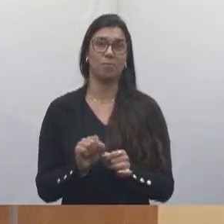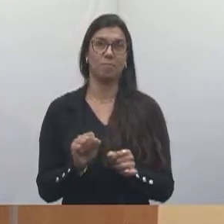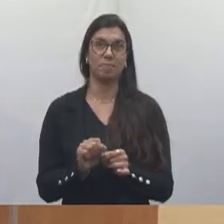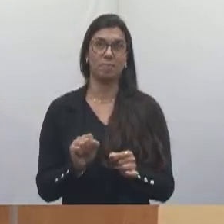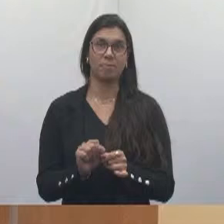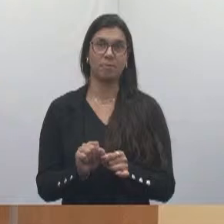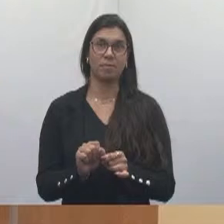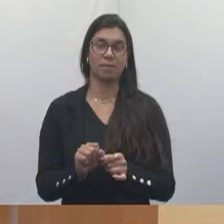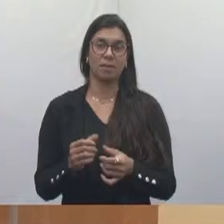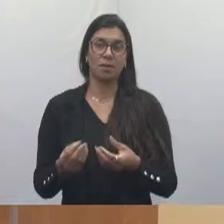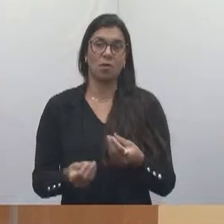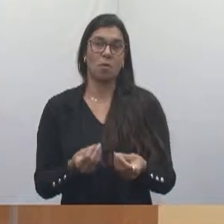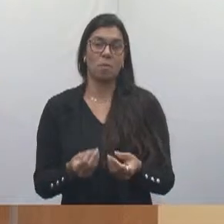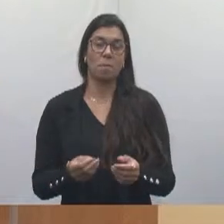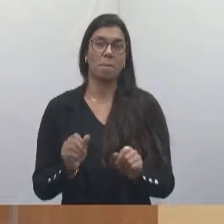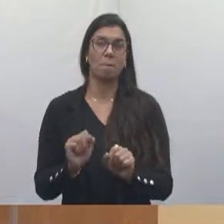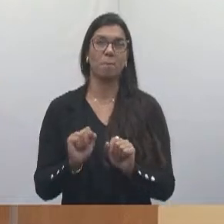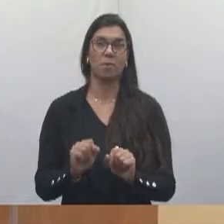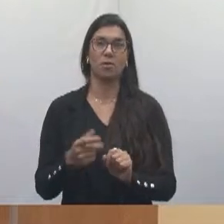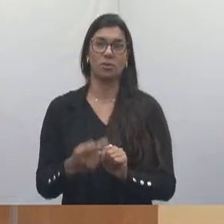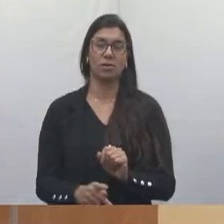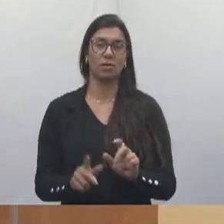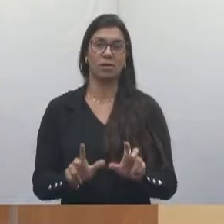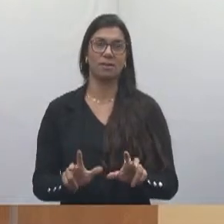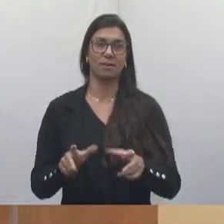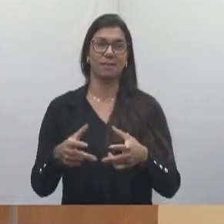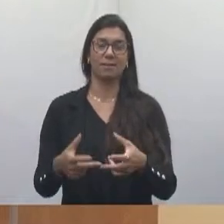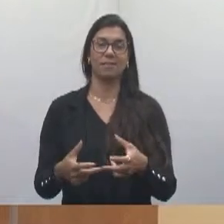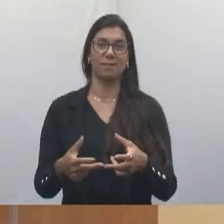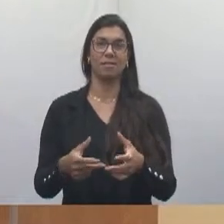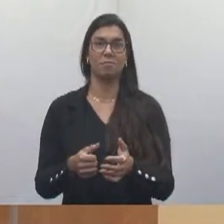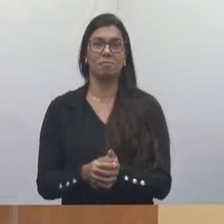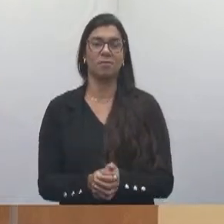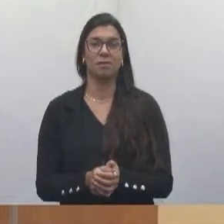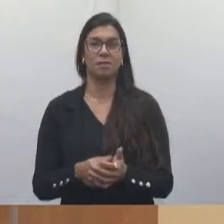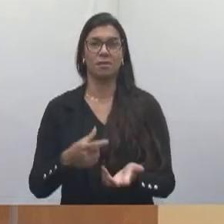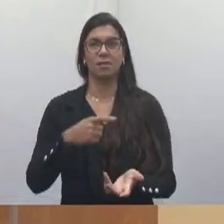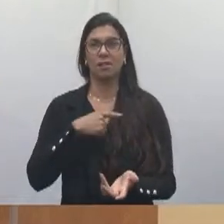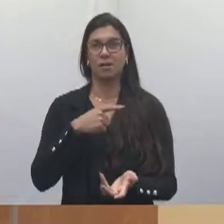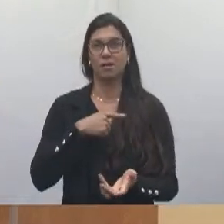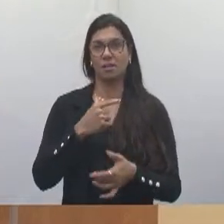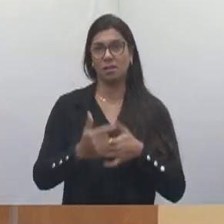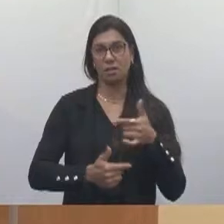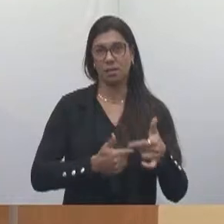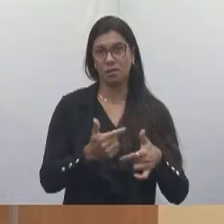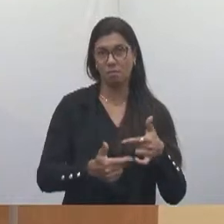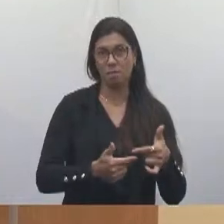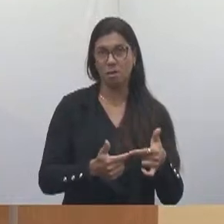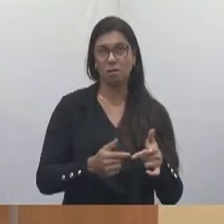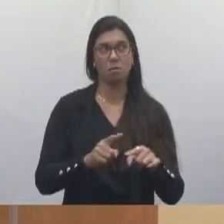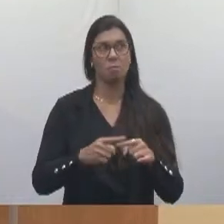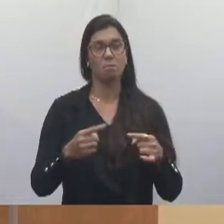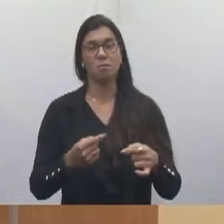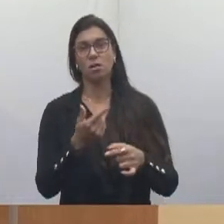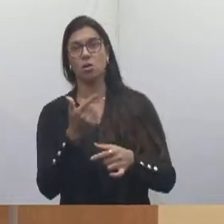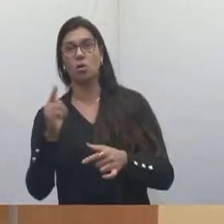é que você pode daqui da Câmara Municipal e do seu emprego? Não consegue. Aí a conta vai